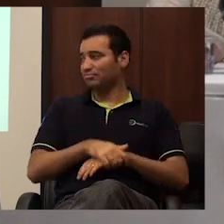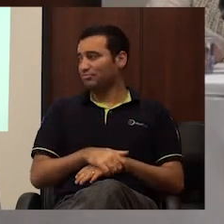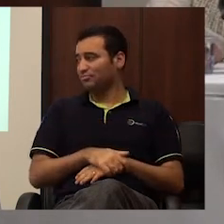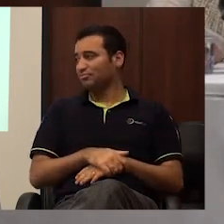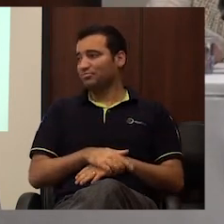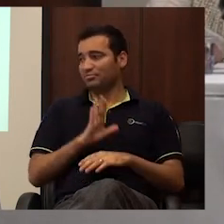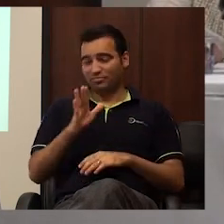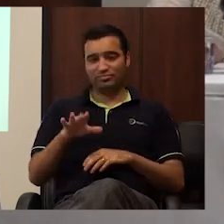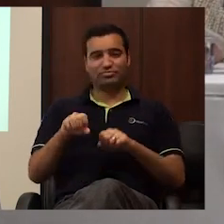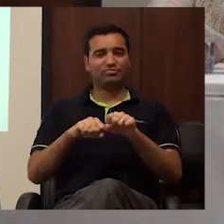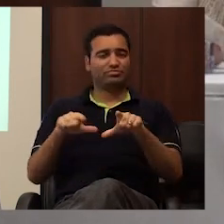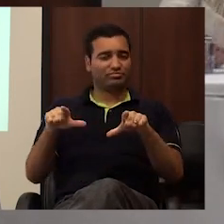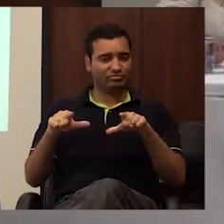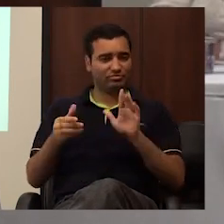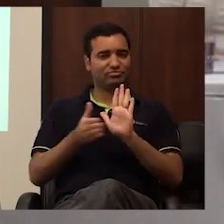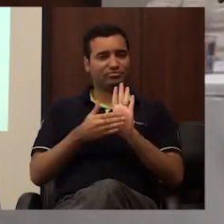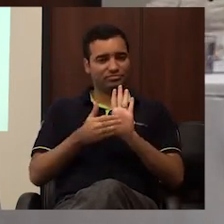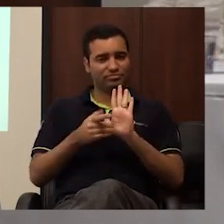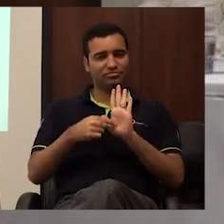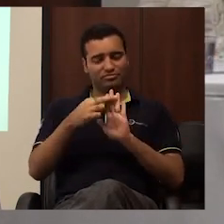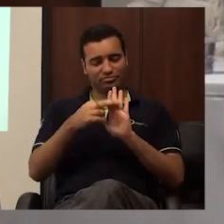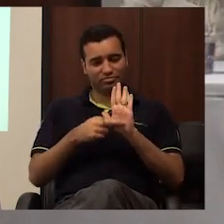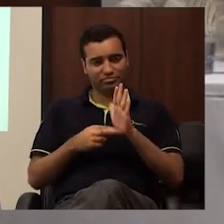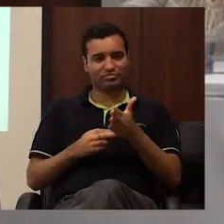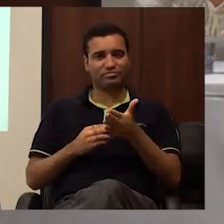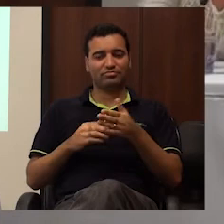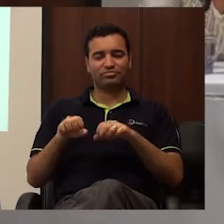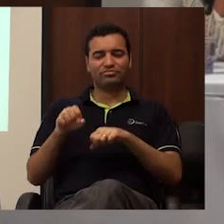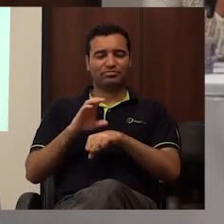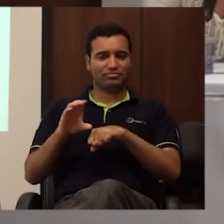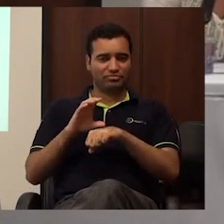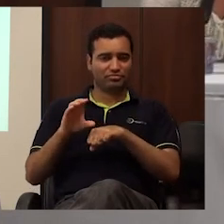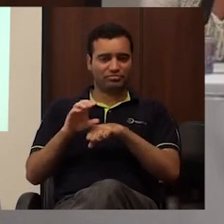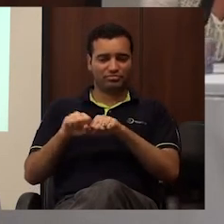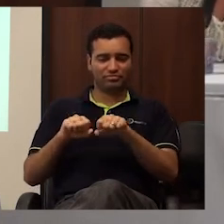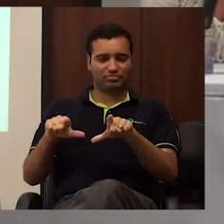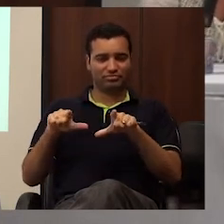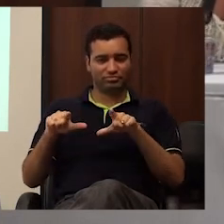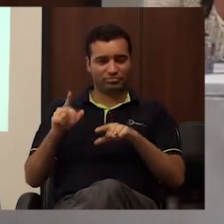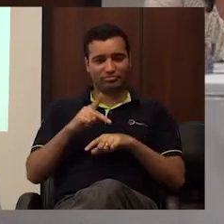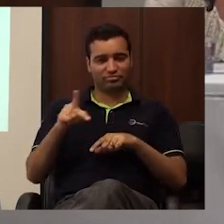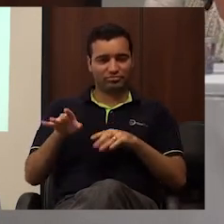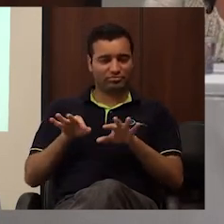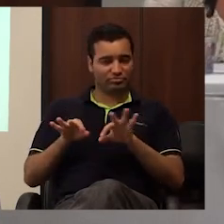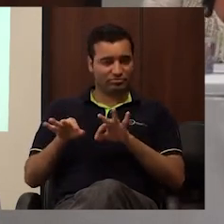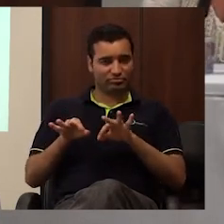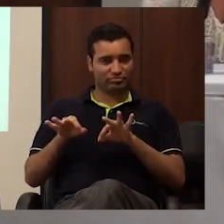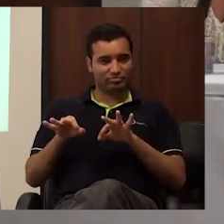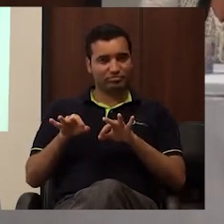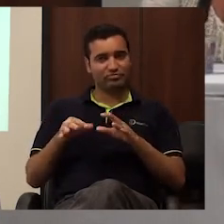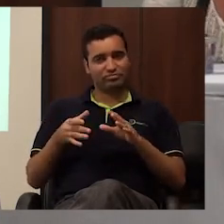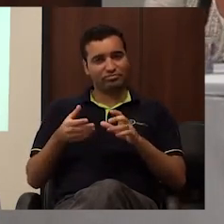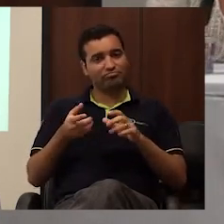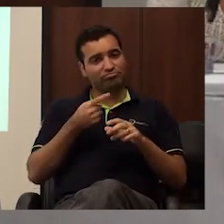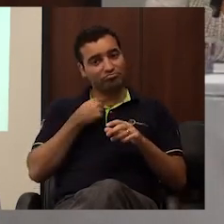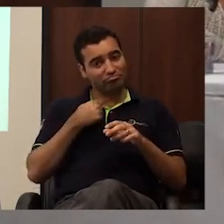mas a formação, a proposta das diretrizes para a formação de professores vai se construir, né,